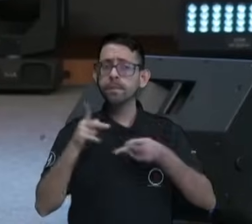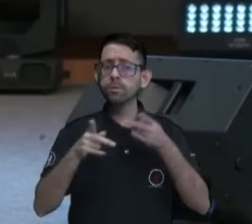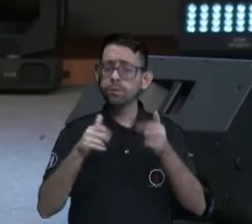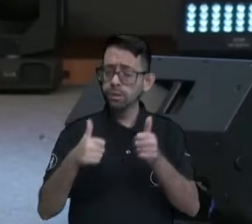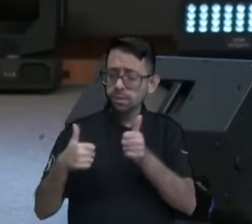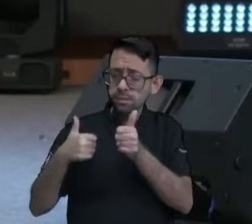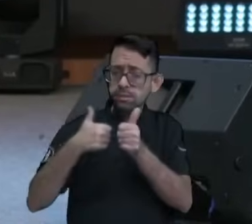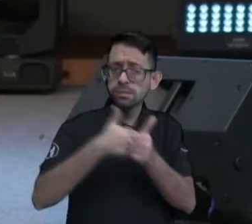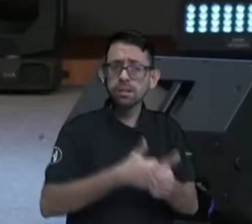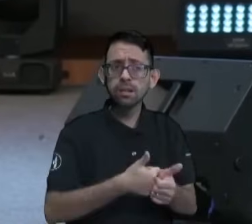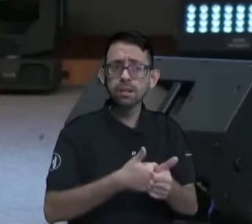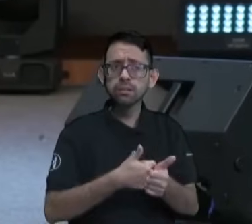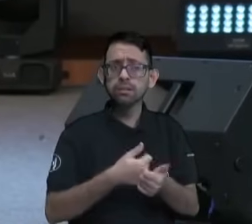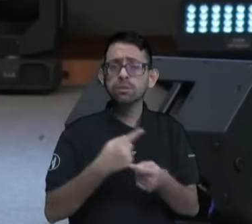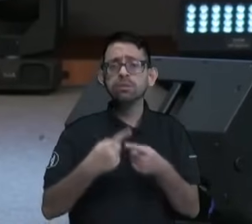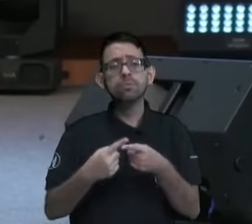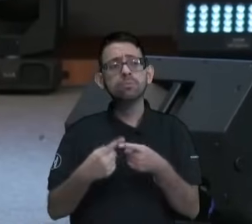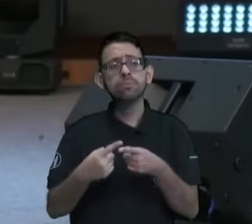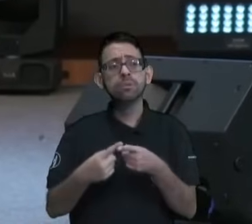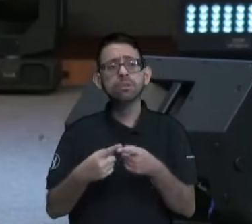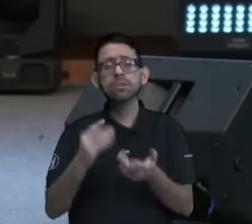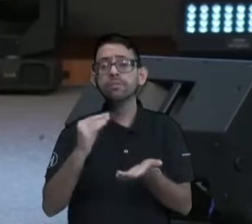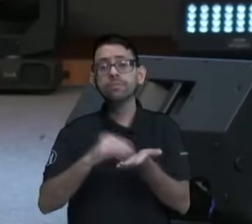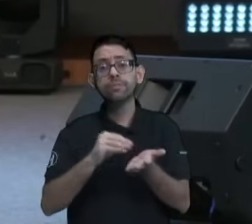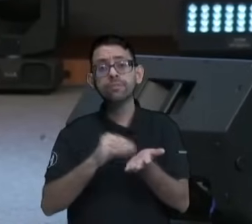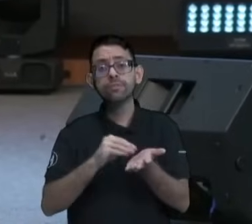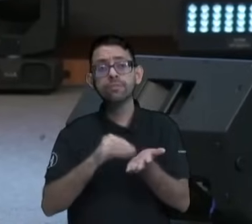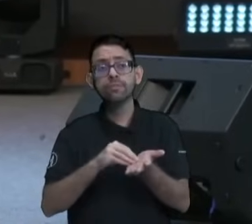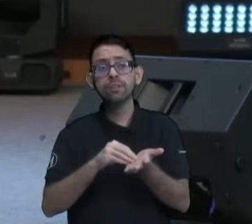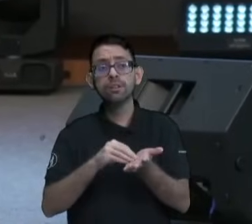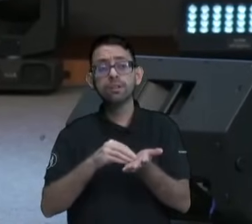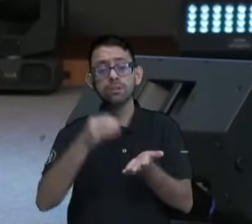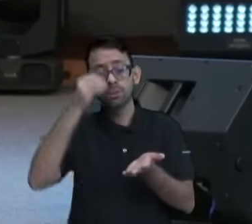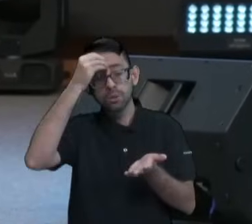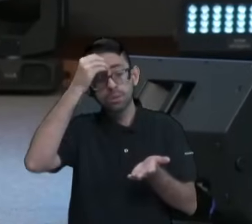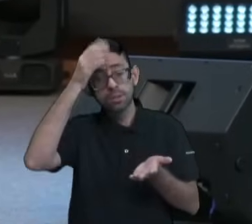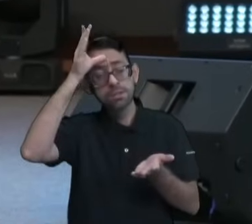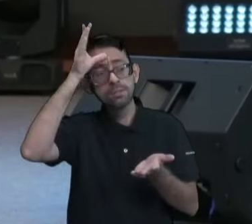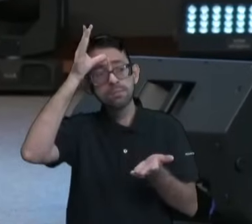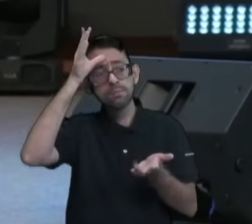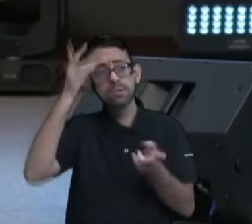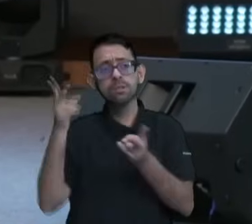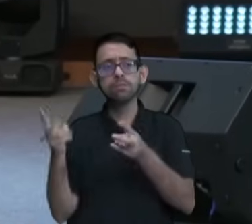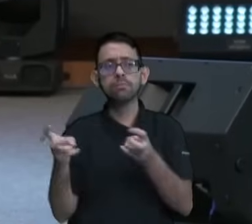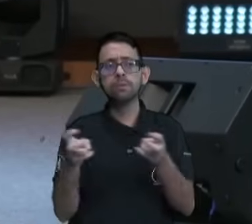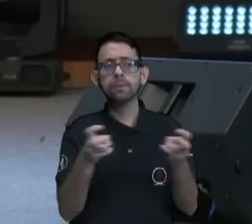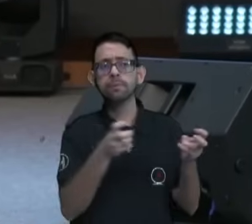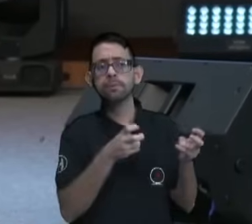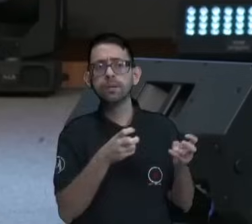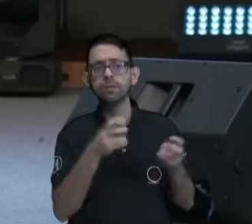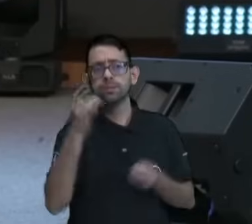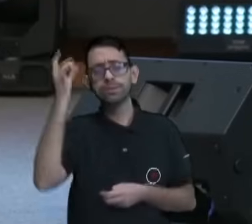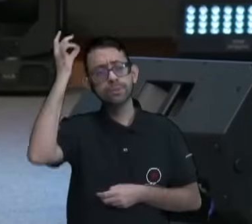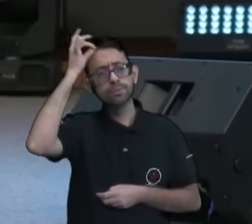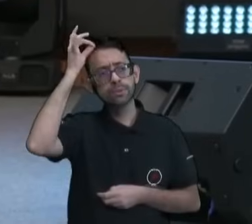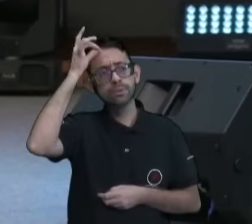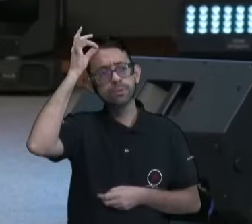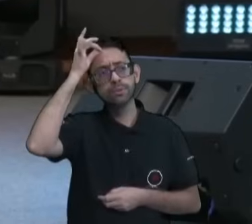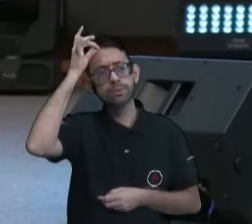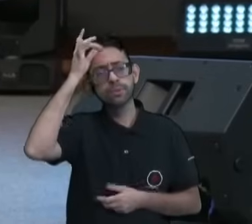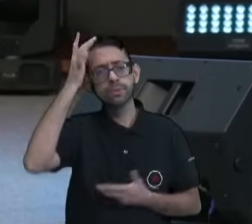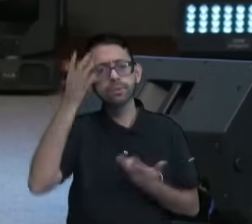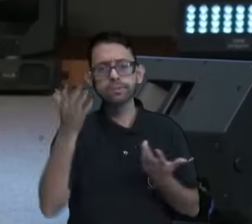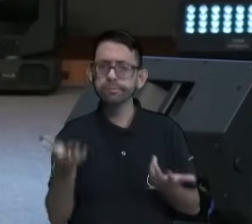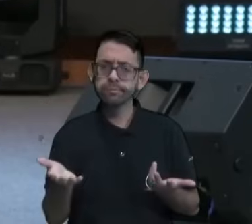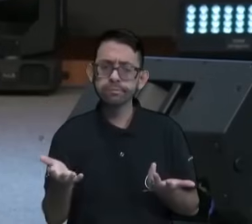sabe por quê falta de conhecimento e discernimento espiritual meus amados irmãos A questão não